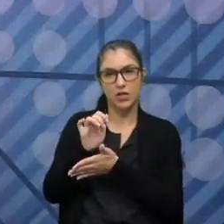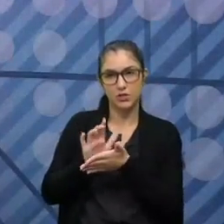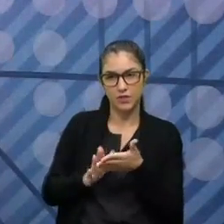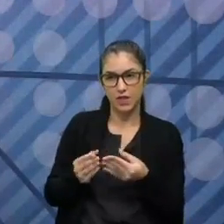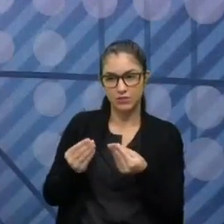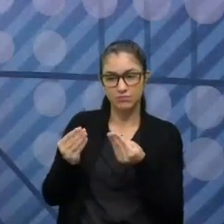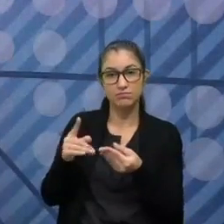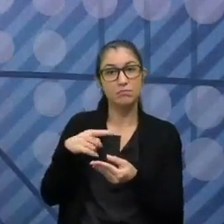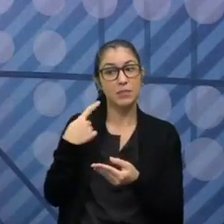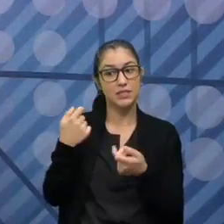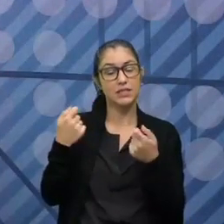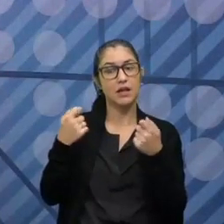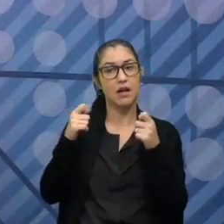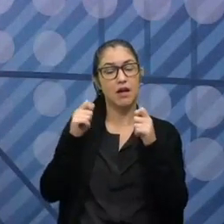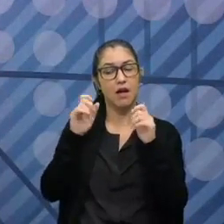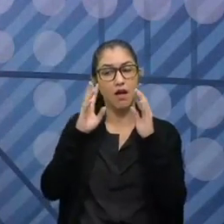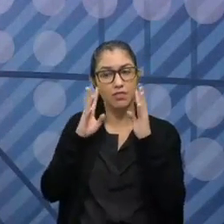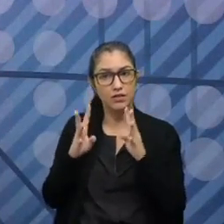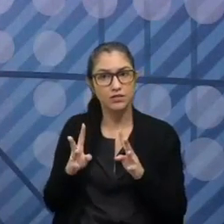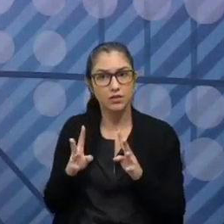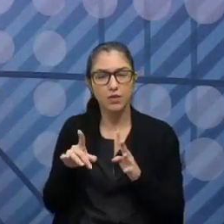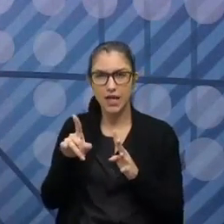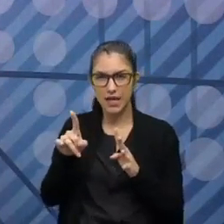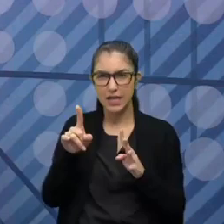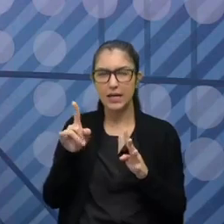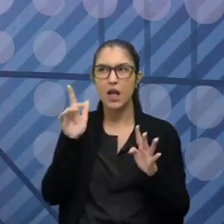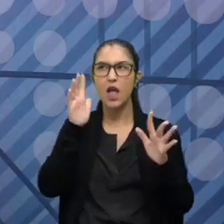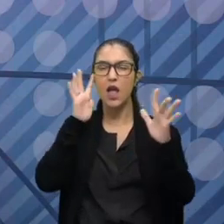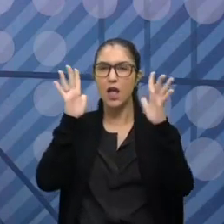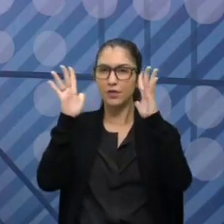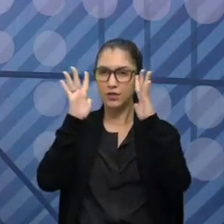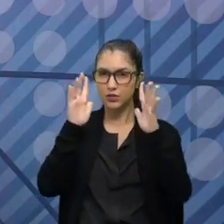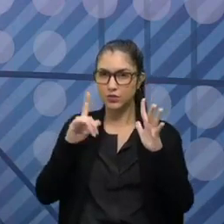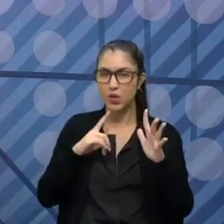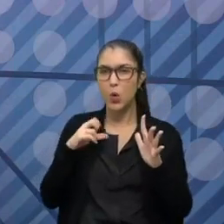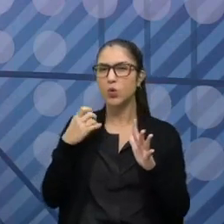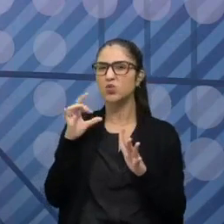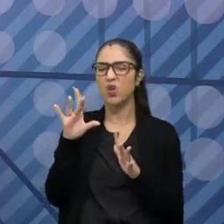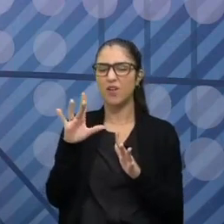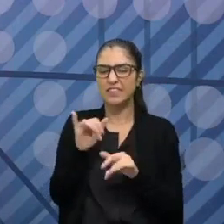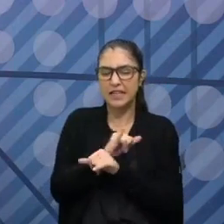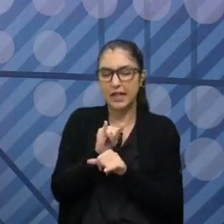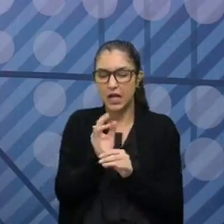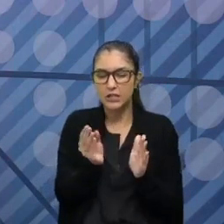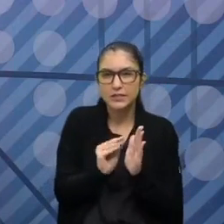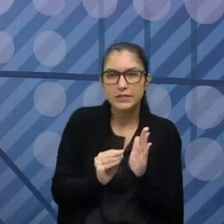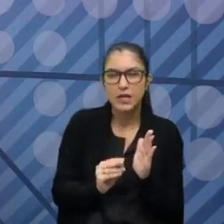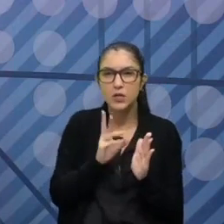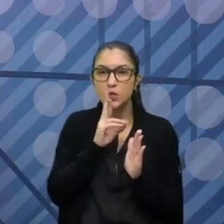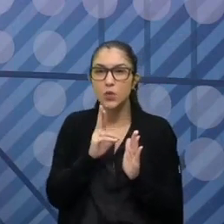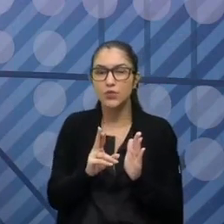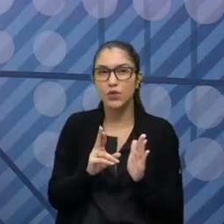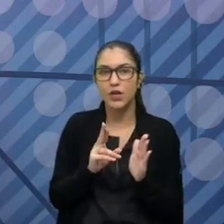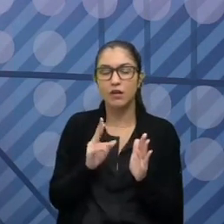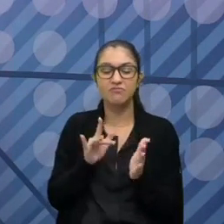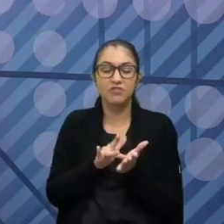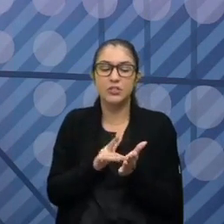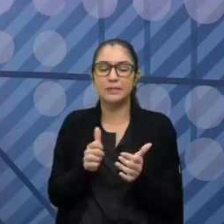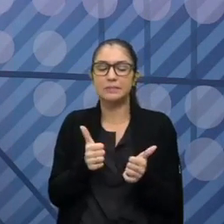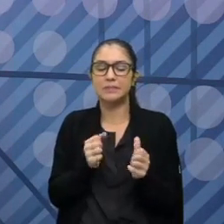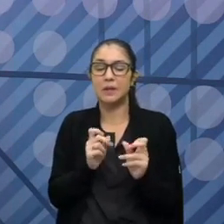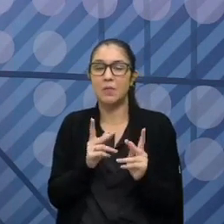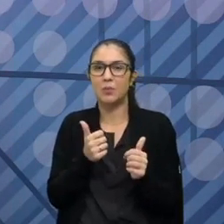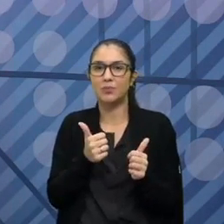para o aluno, nós temos que prestar atenção nisso. Ele está refletindo ou ele só arrumou uma estratégia de resolver ali e fingir que está tudo